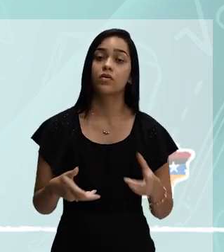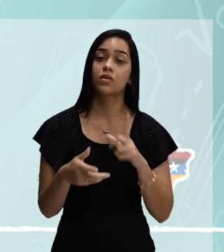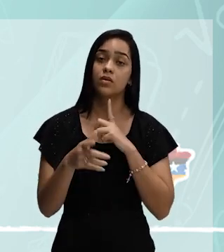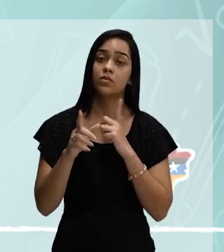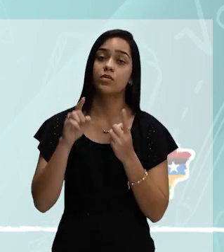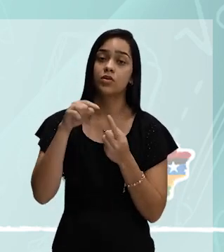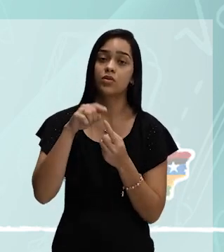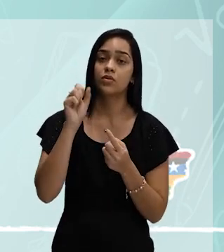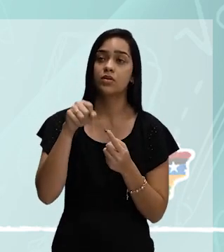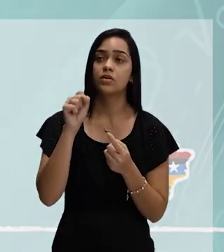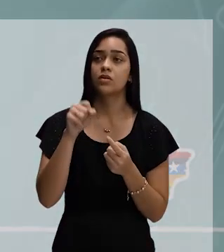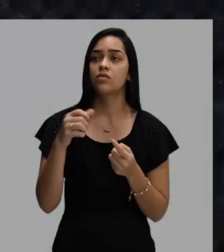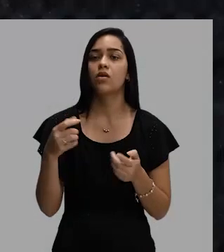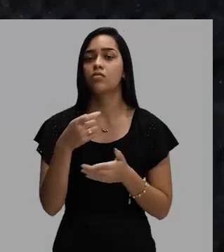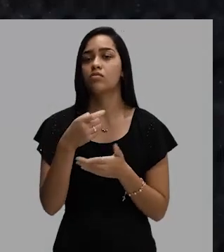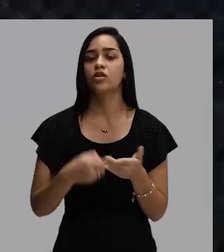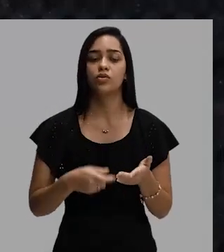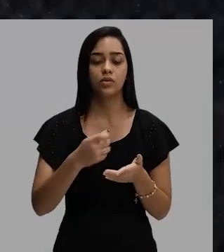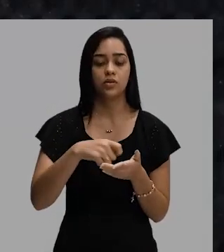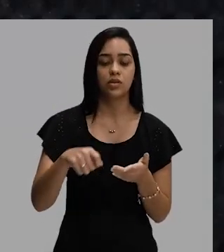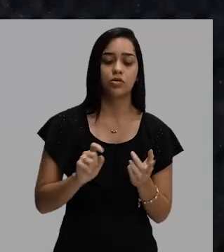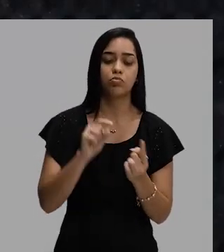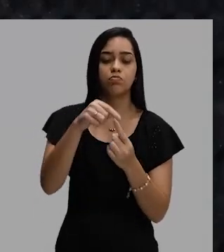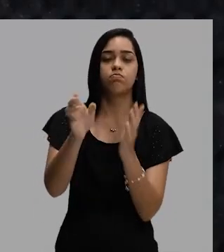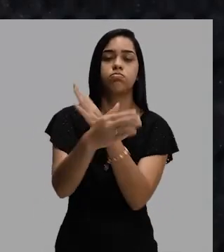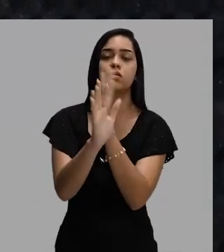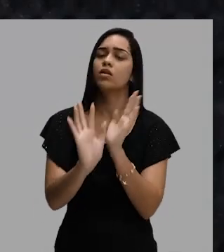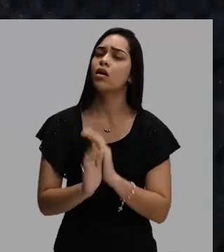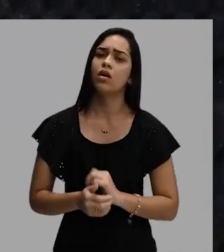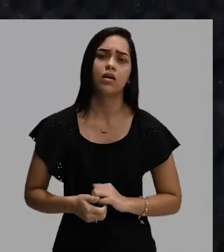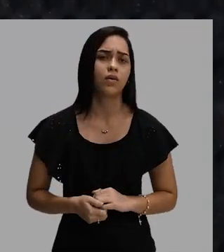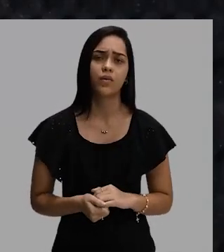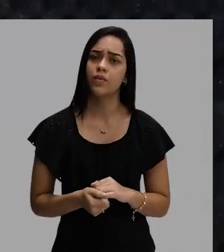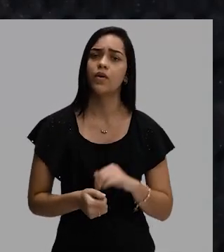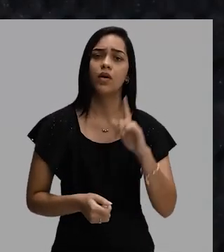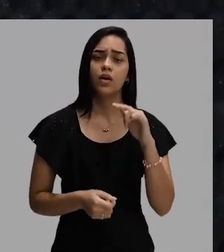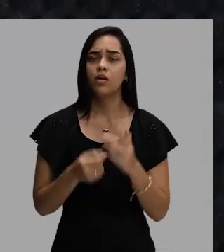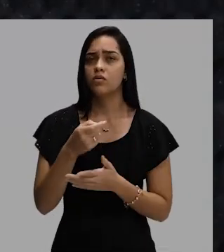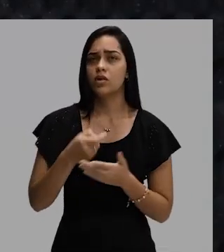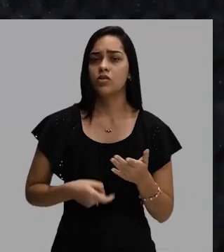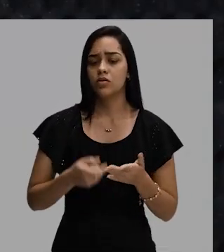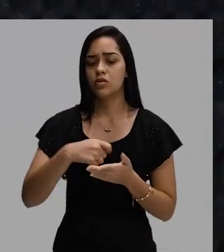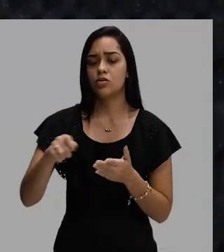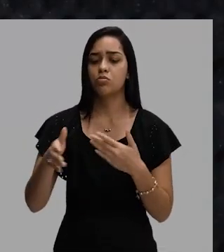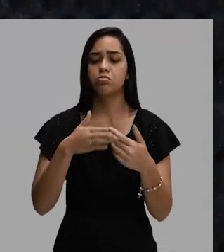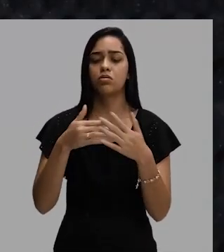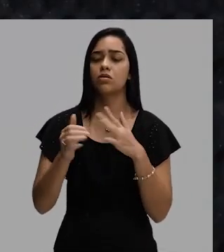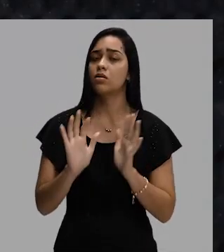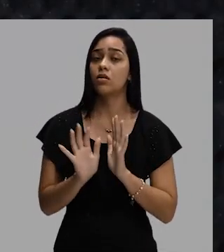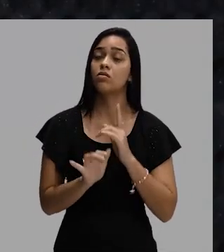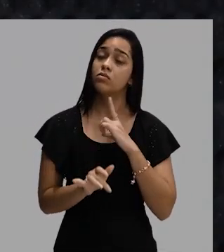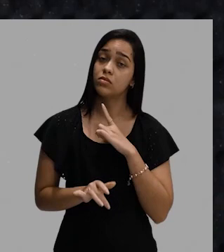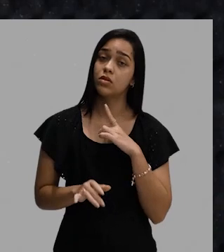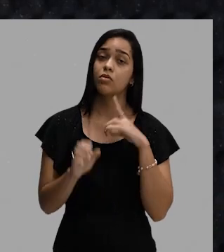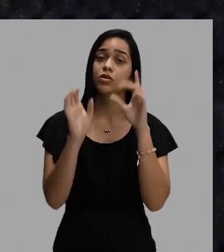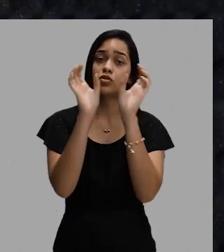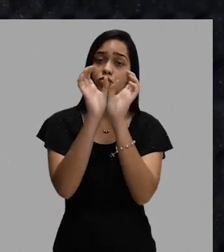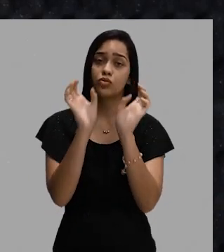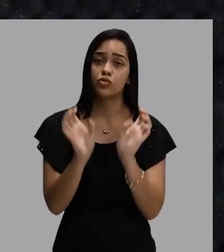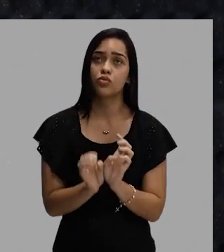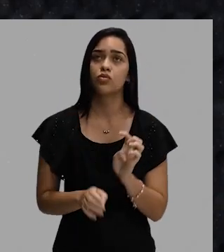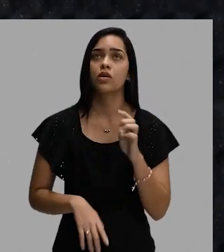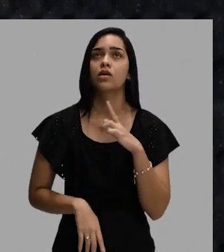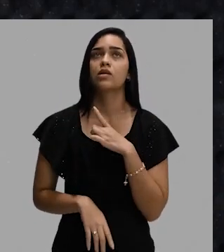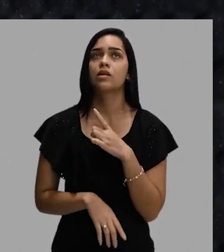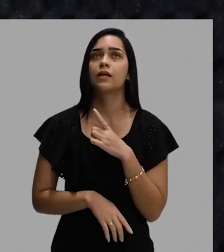objetivo, não é um texto escrito de qualquer jeito, não é um texto escrito de qualquer forma, tem uma estrutura,